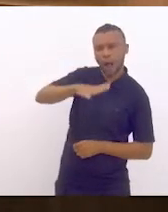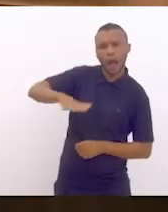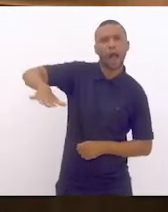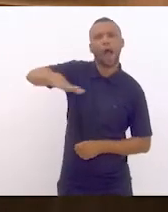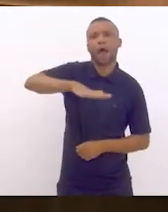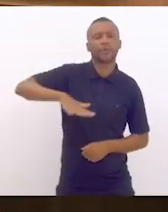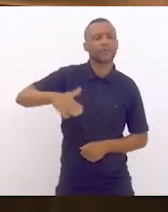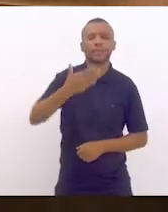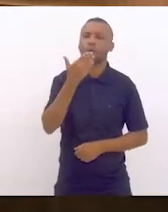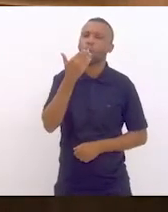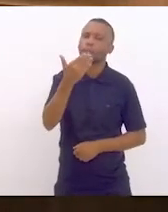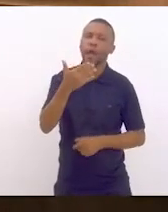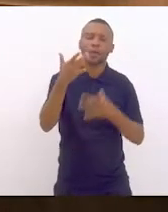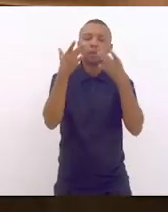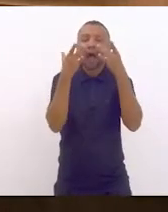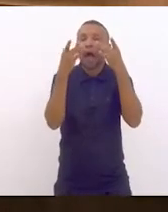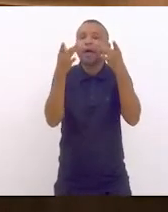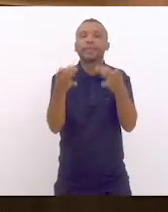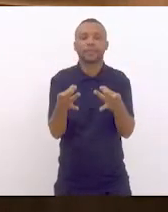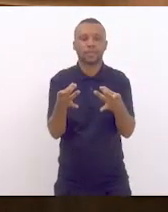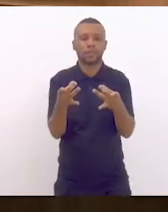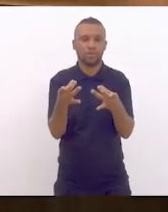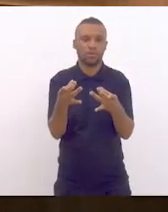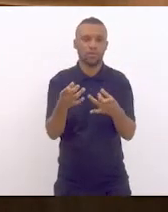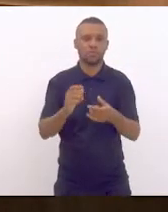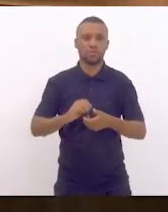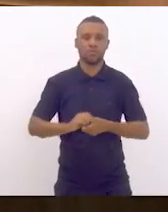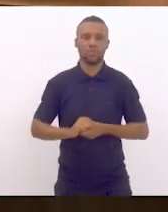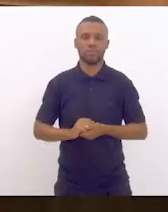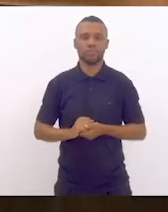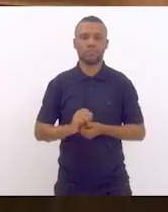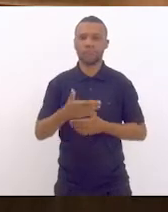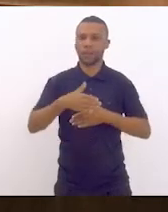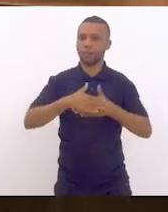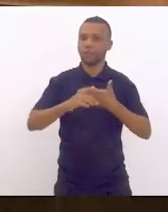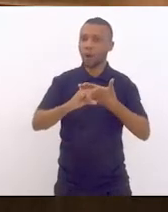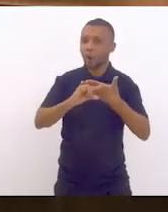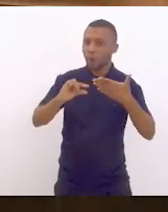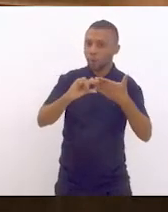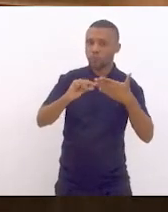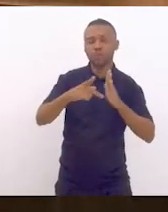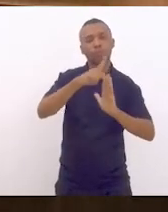eu peço atenção ao autor do projeto,